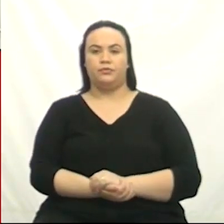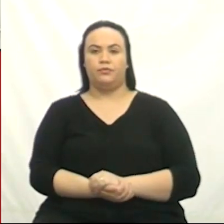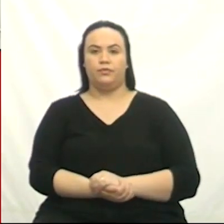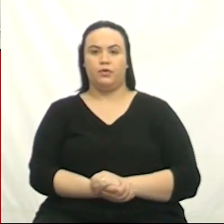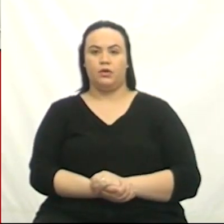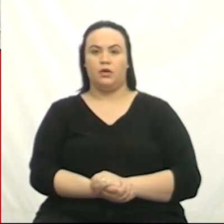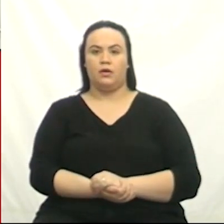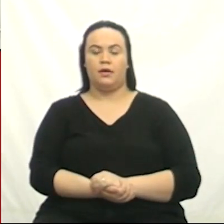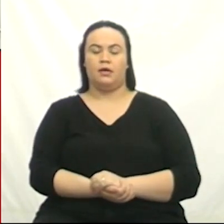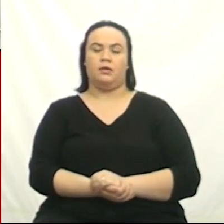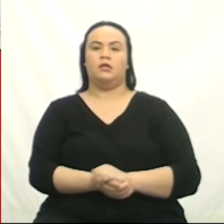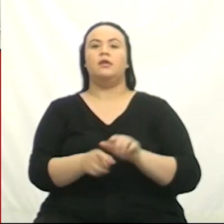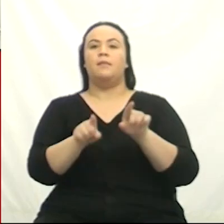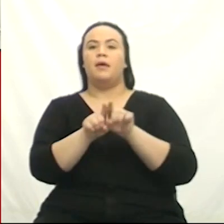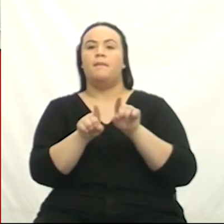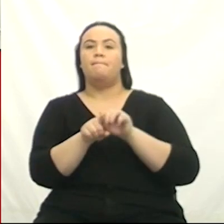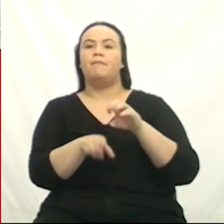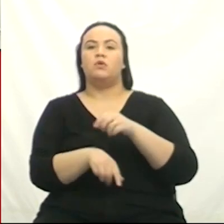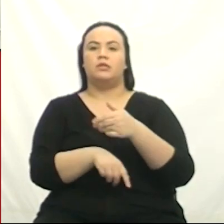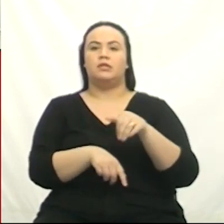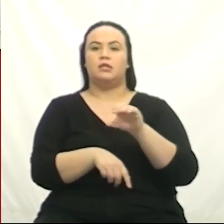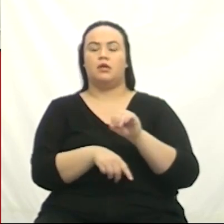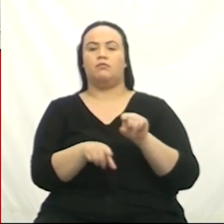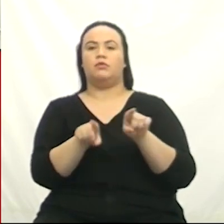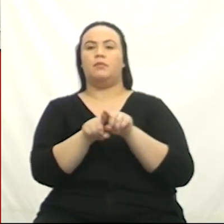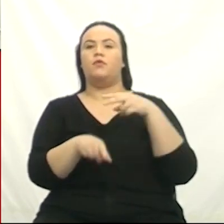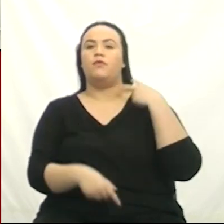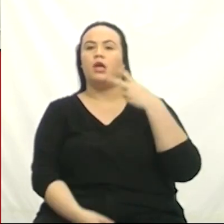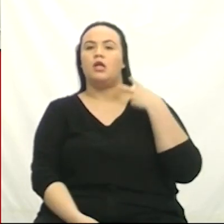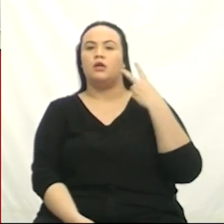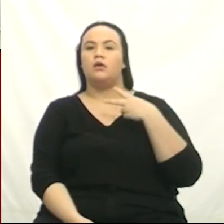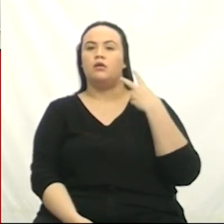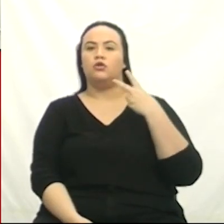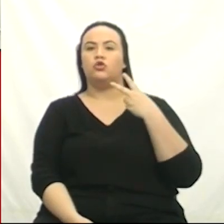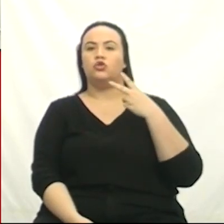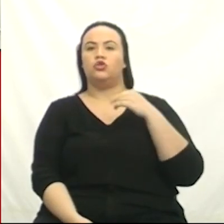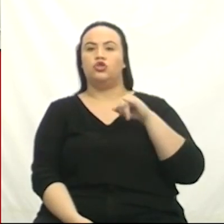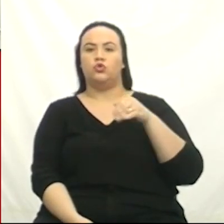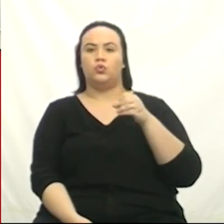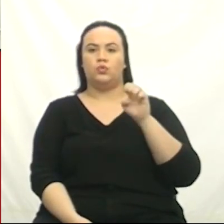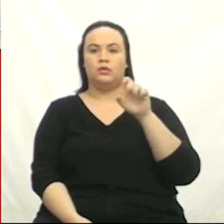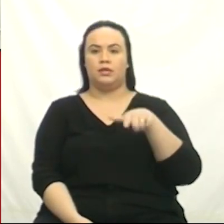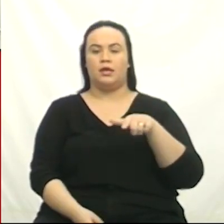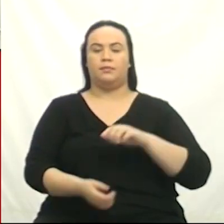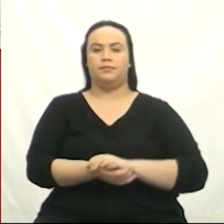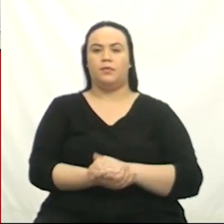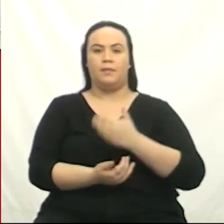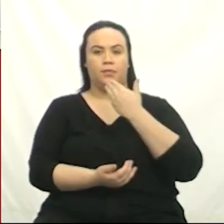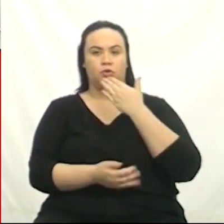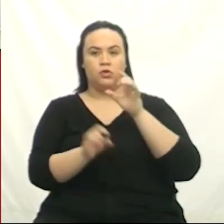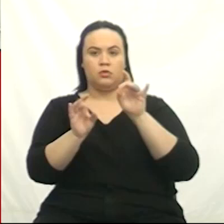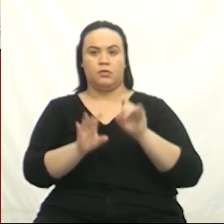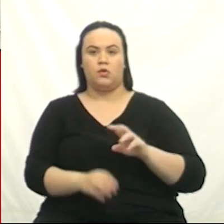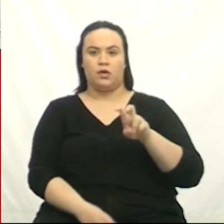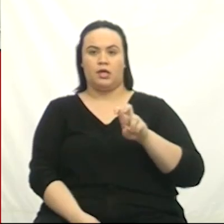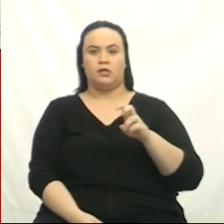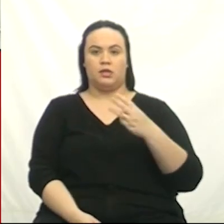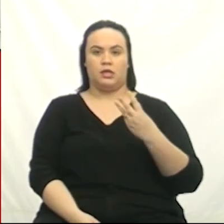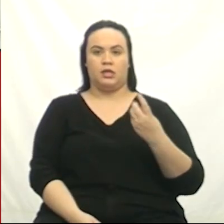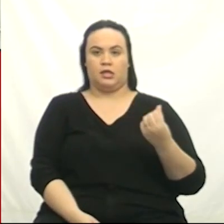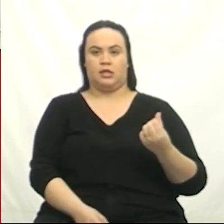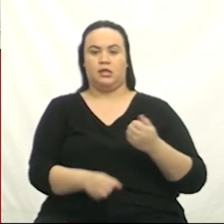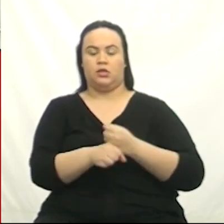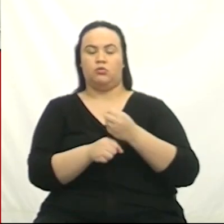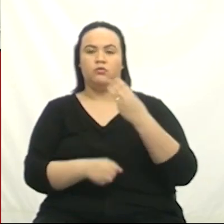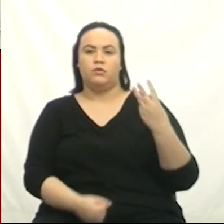Moção 34, barra 2023, de autoria do vereador José Paulo Ferraresi. Requerimento 536, barra